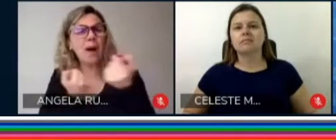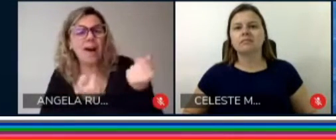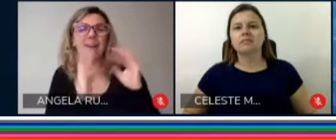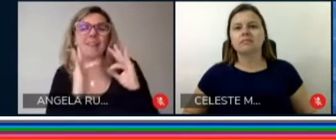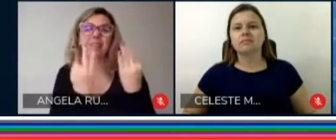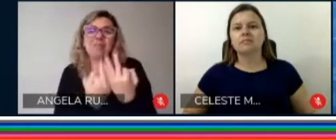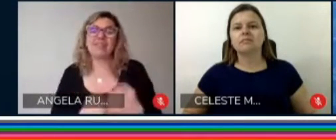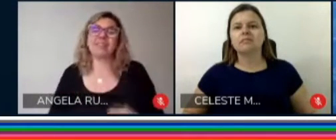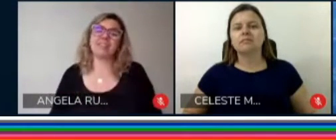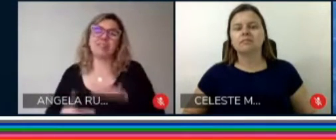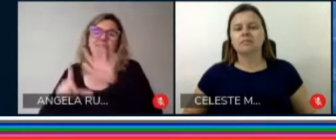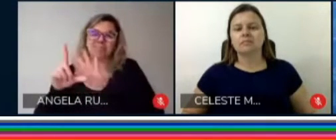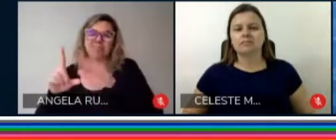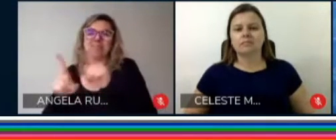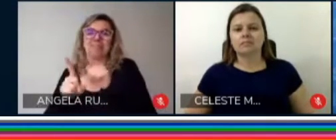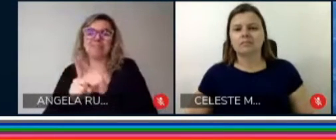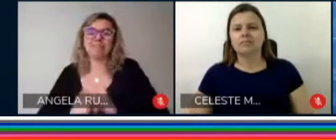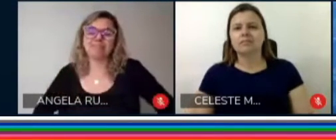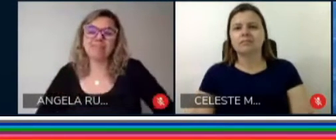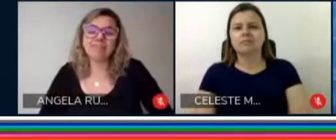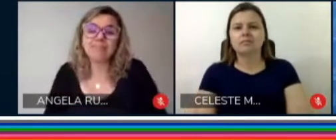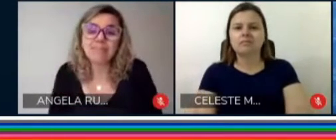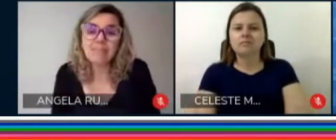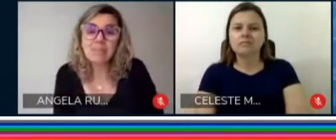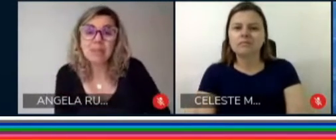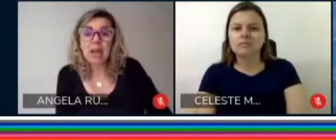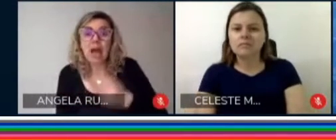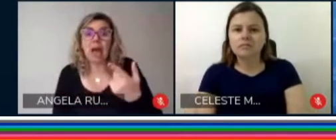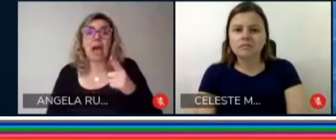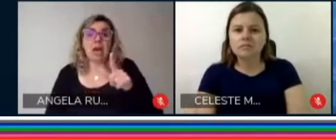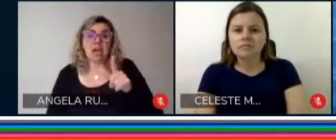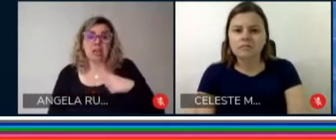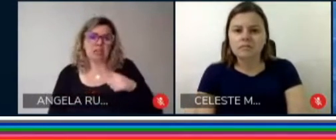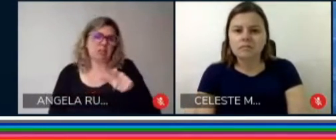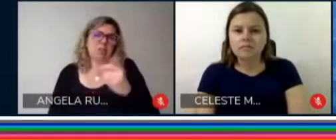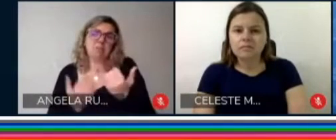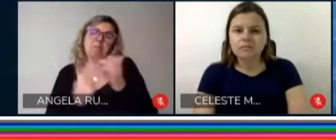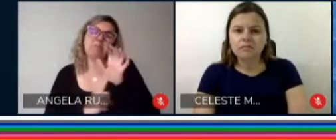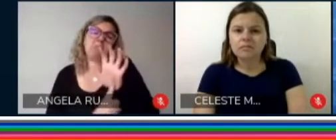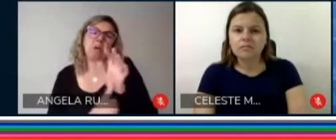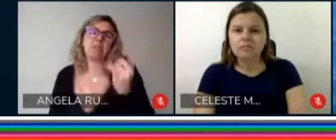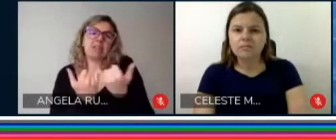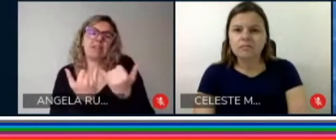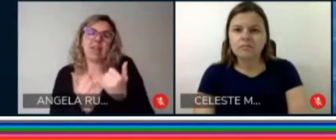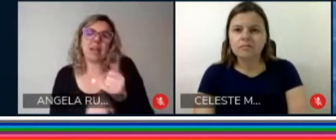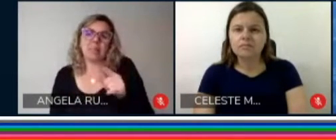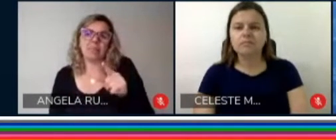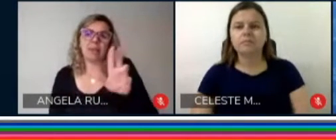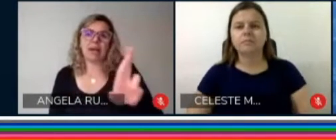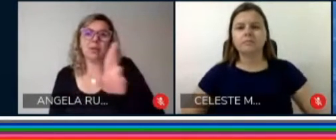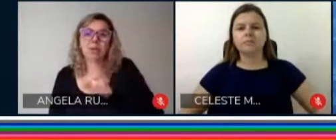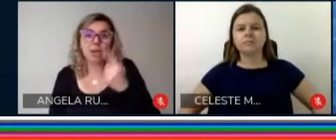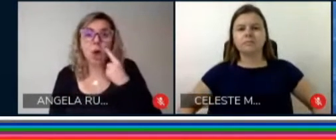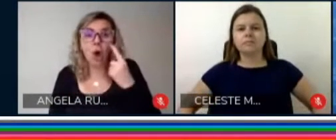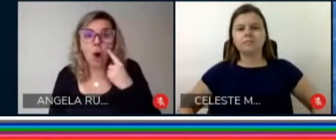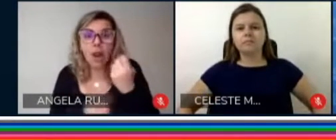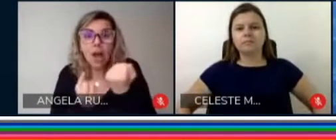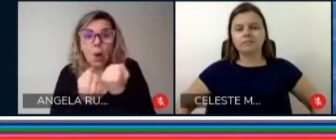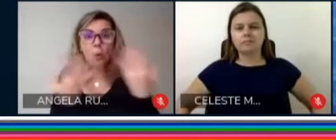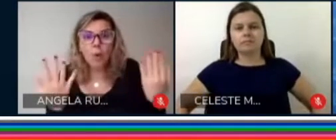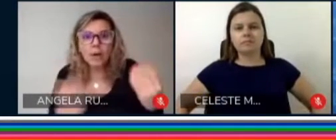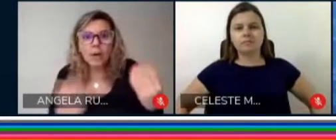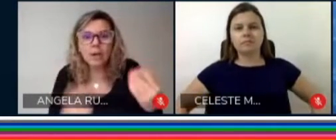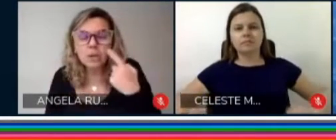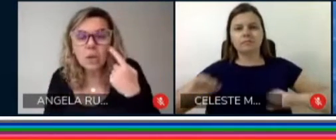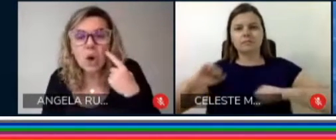Aqui a carinha dela depois do resultado de busca, então é só para mostrar o tamanho dessa base de dados. Deixa